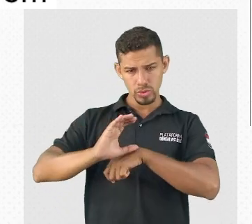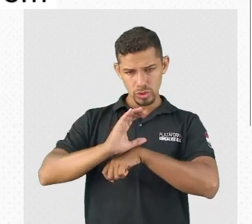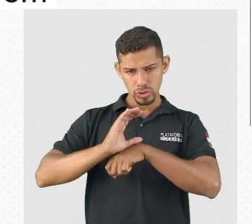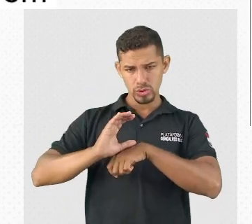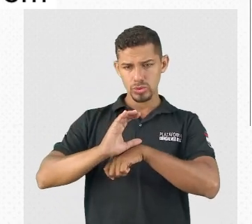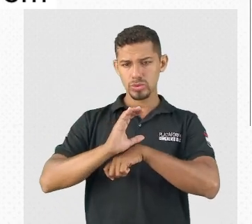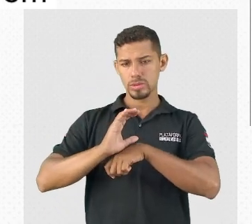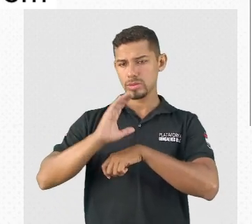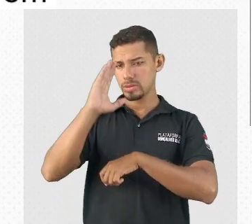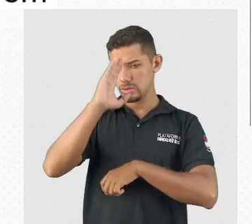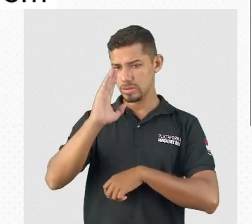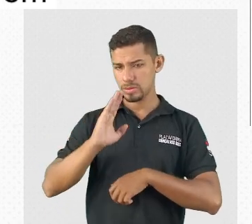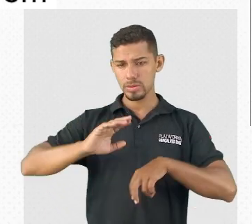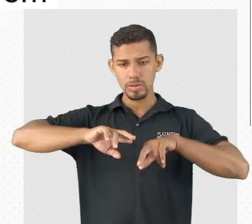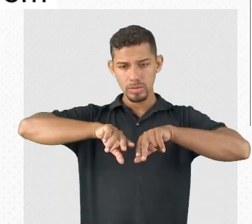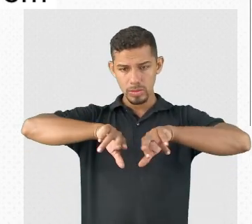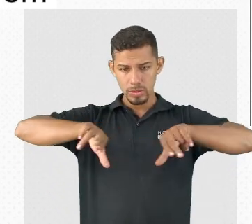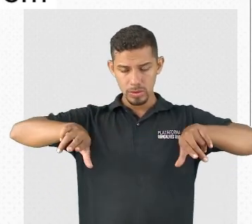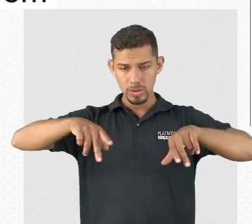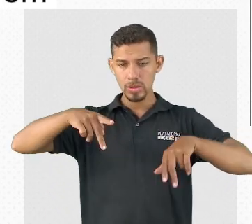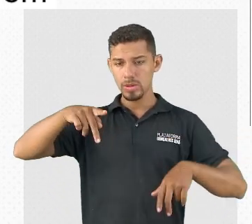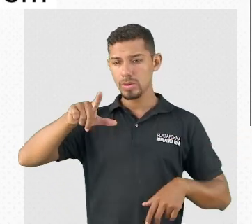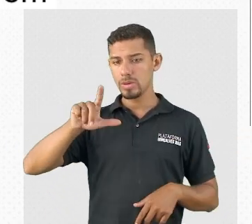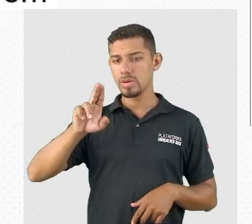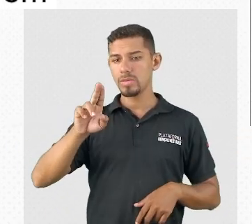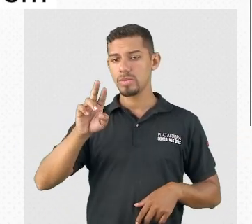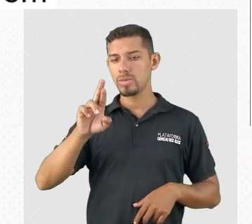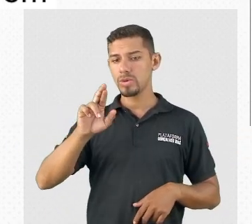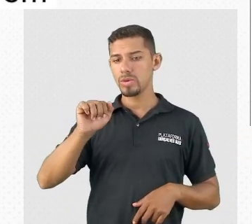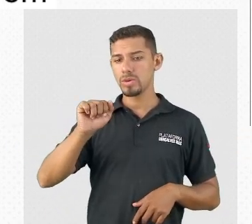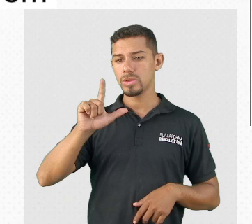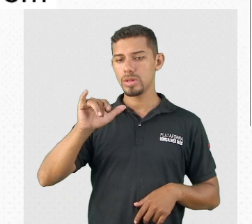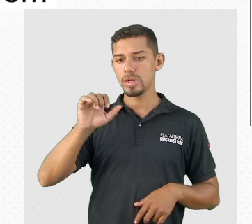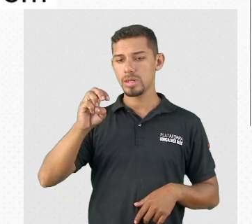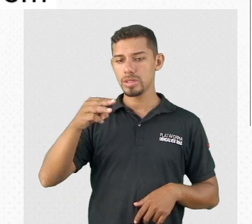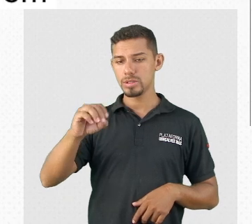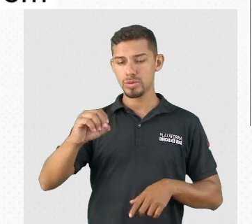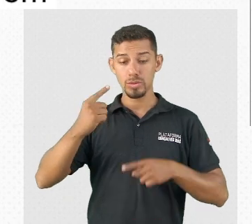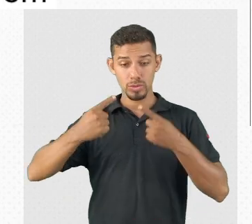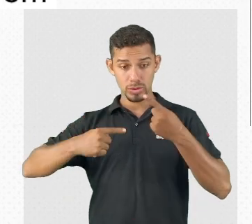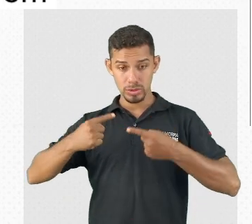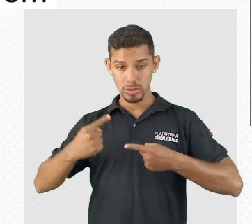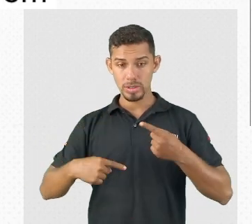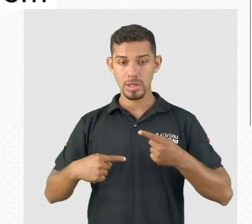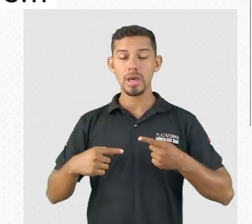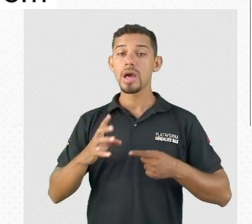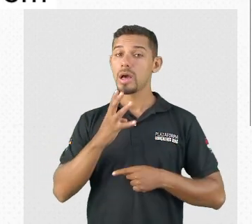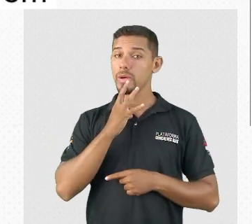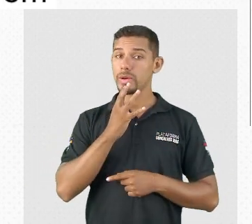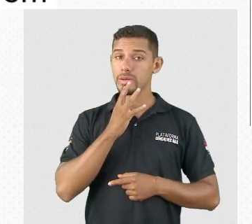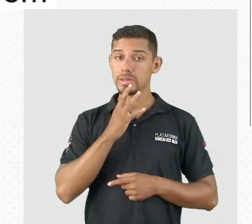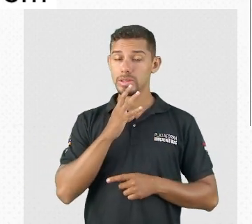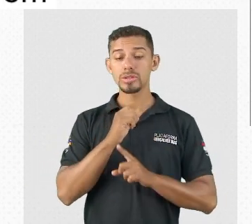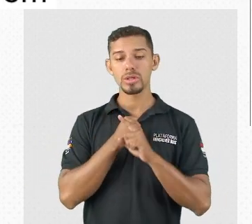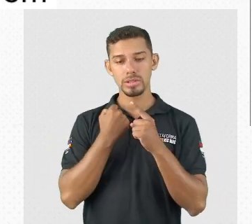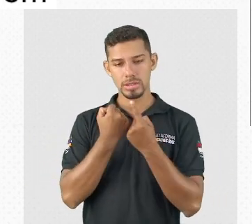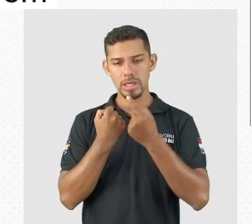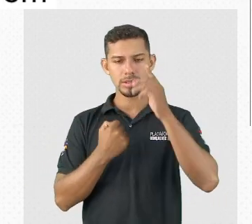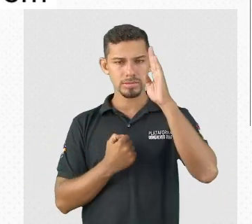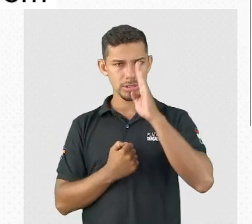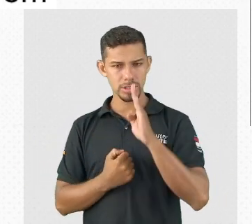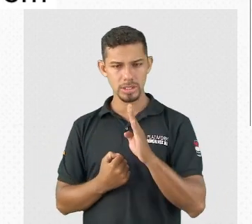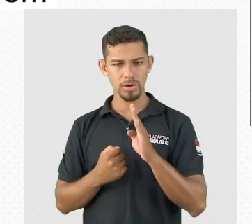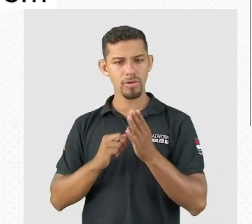gente tem no Brasil aí do pluralismo político, ele vai reconhecer que a nossa sociedade brasileira é formada por